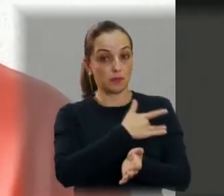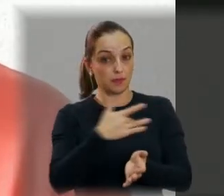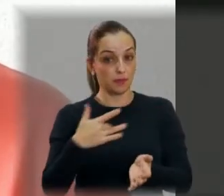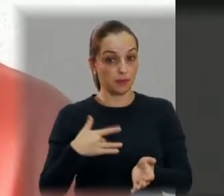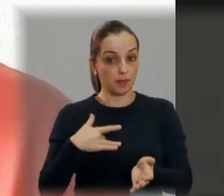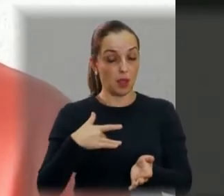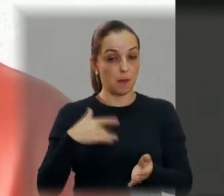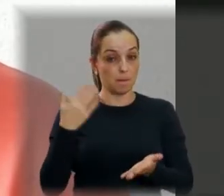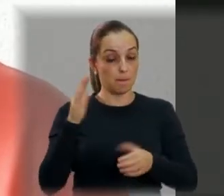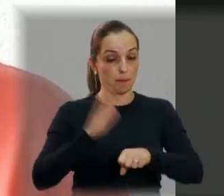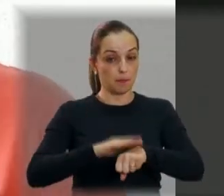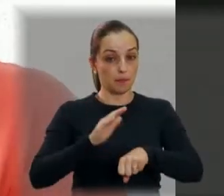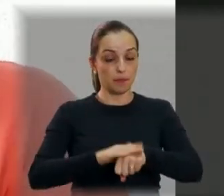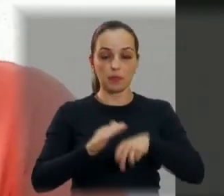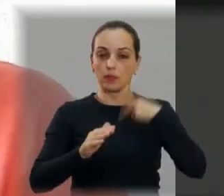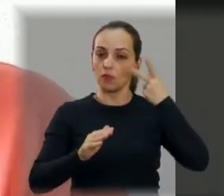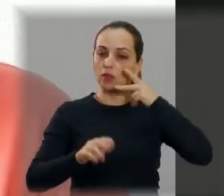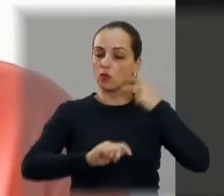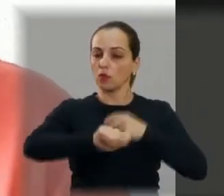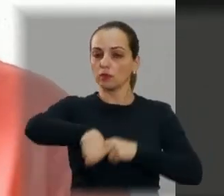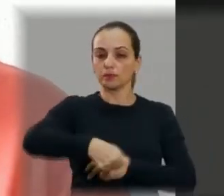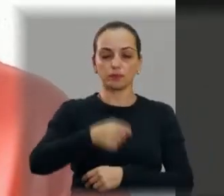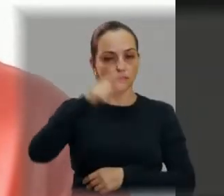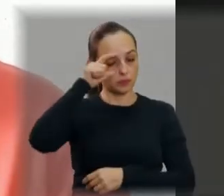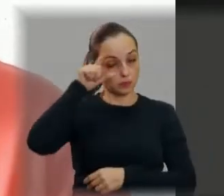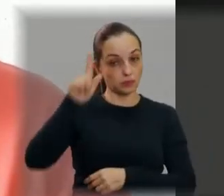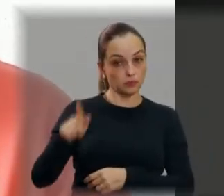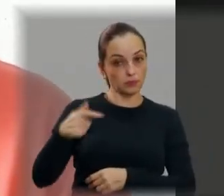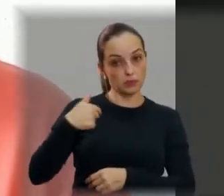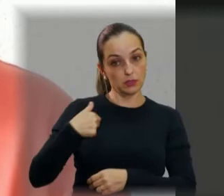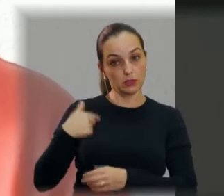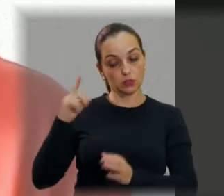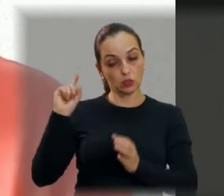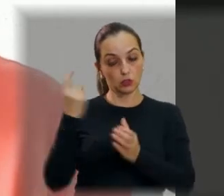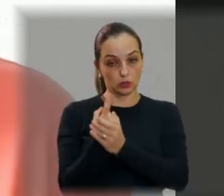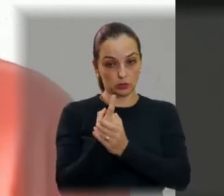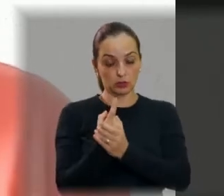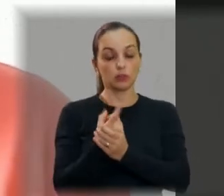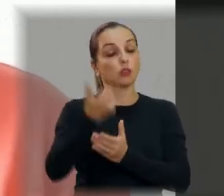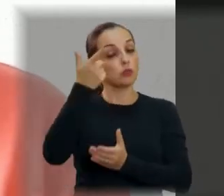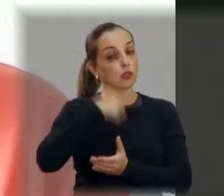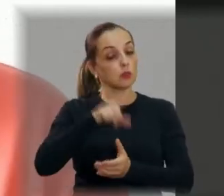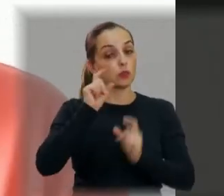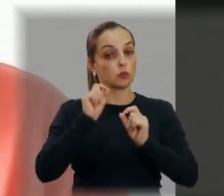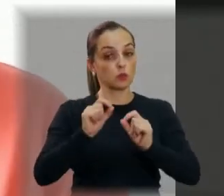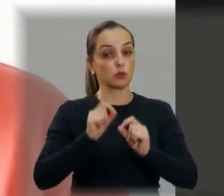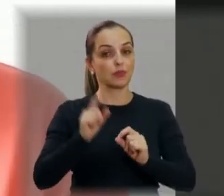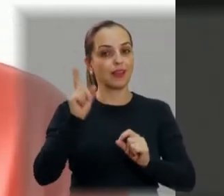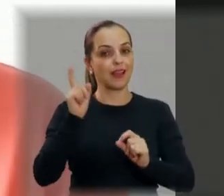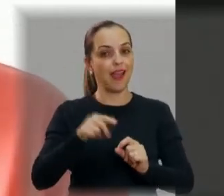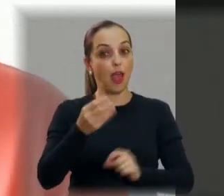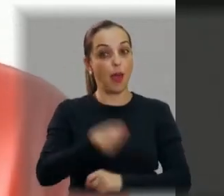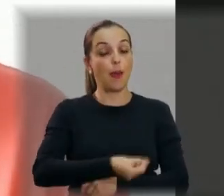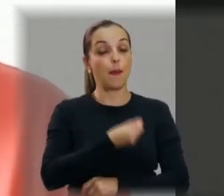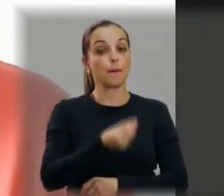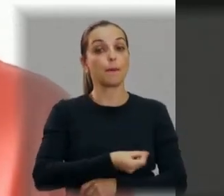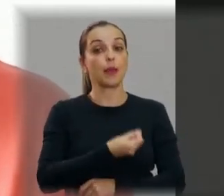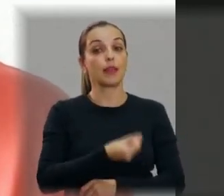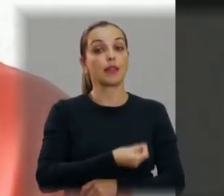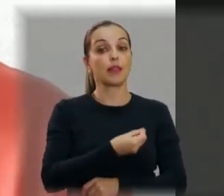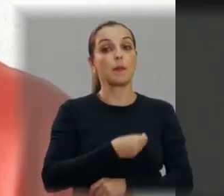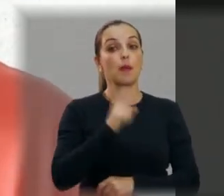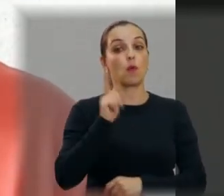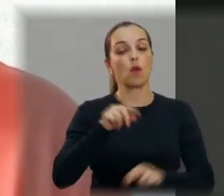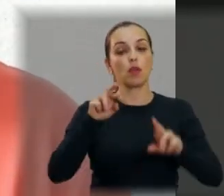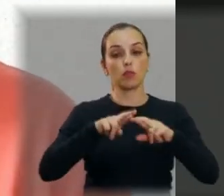pelo vereador Gerson da Farmácia, tendo como membros eu e a vereadora Luna Mer, conseguimos a nossa participação